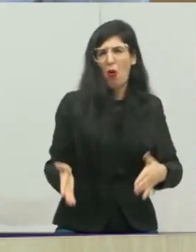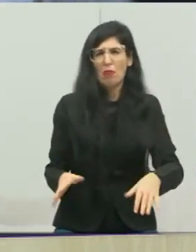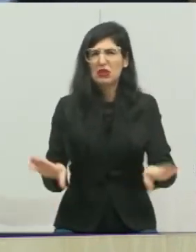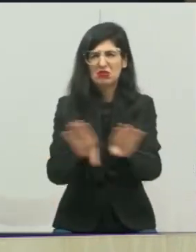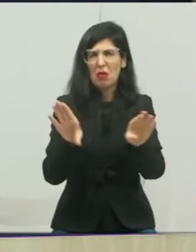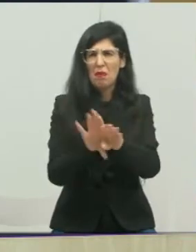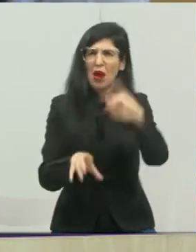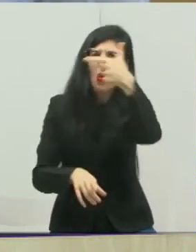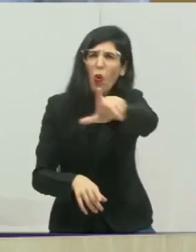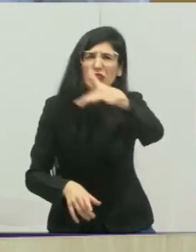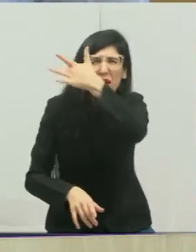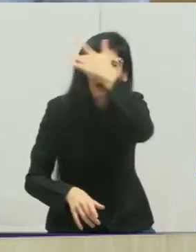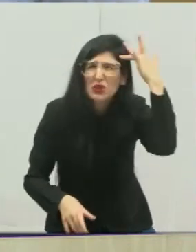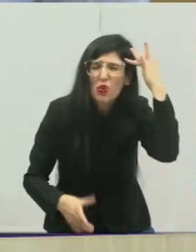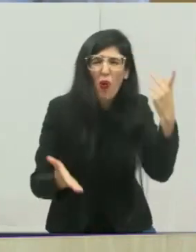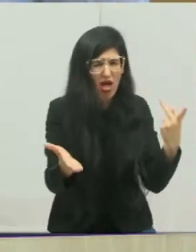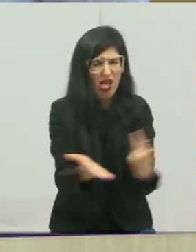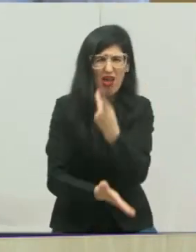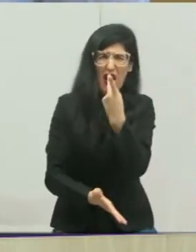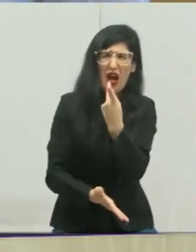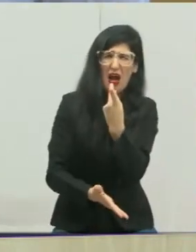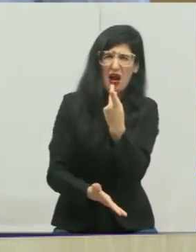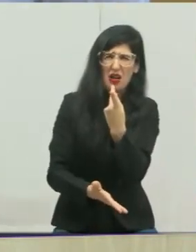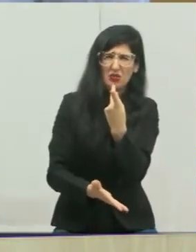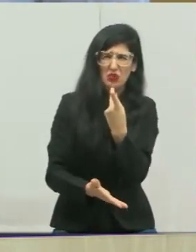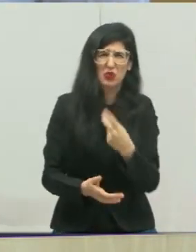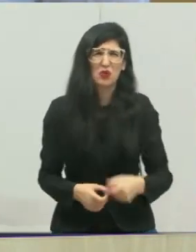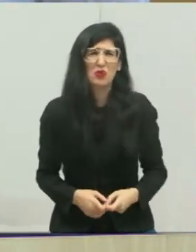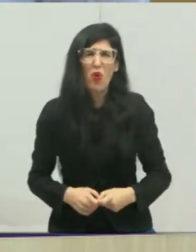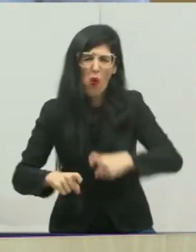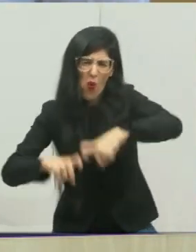pedindo moedas nas ruas,